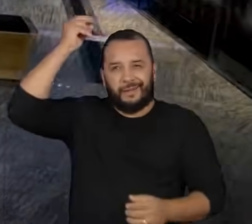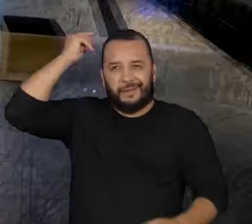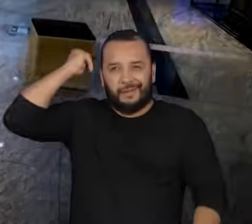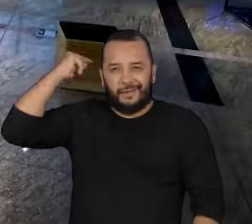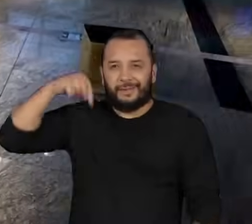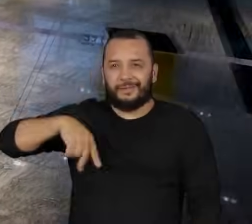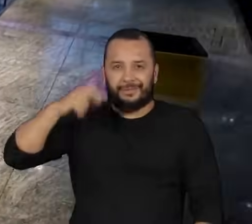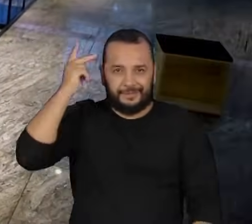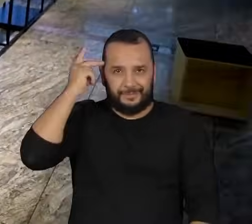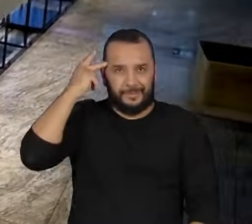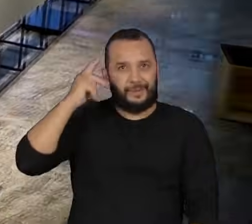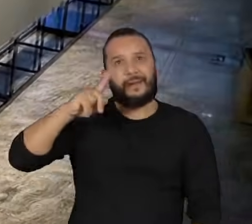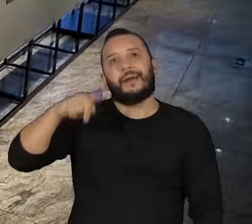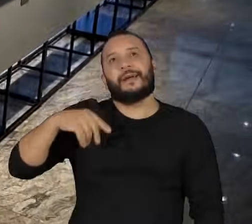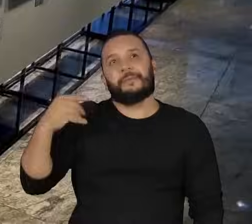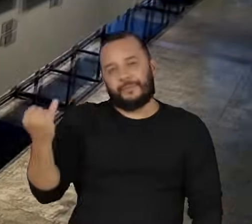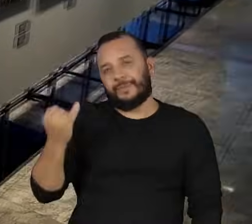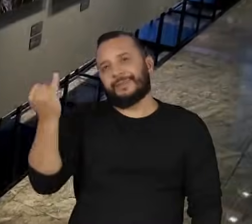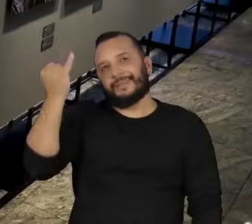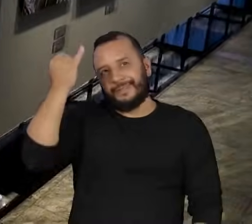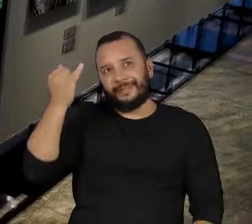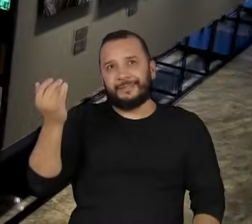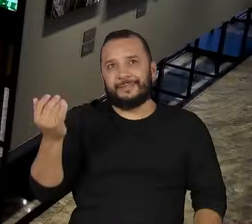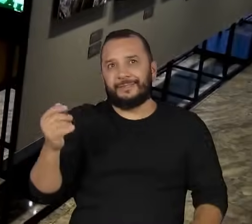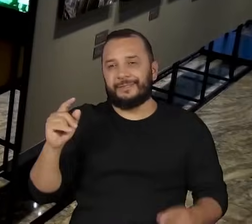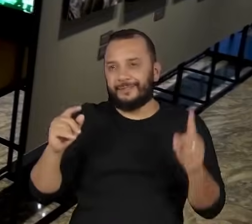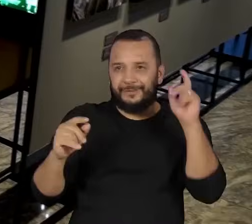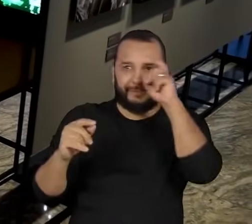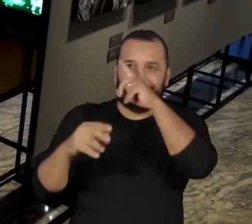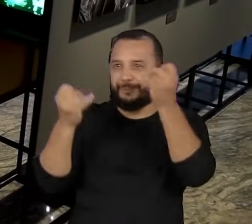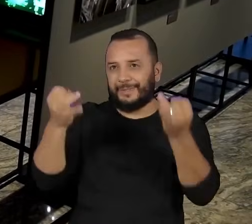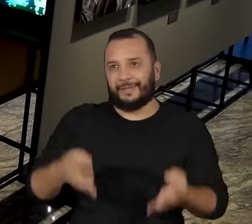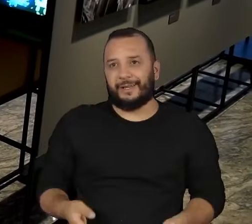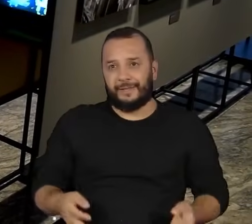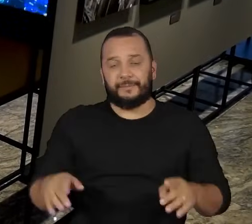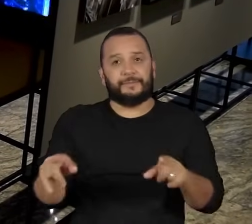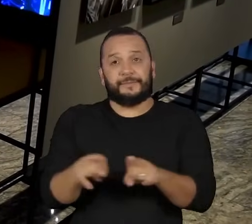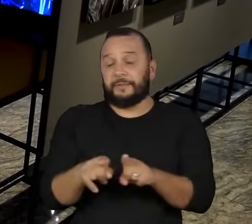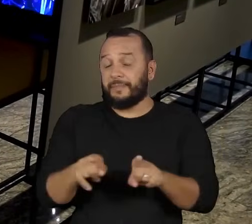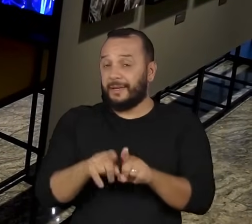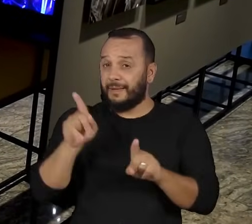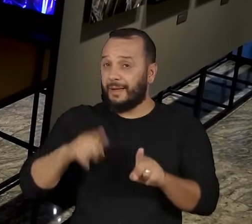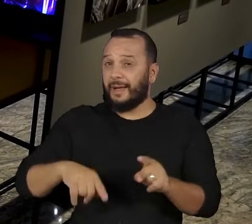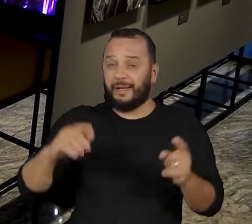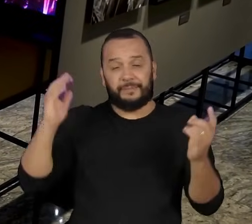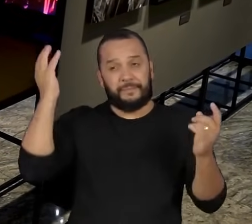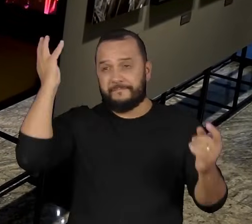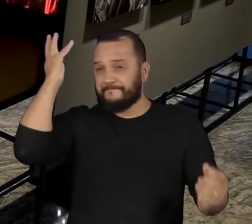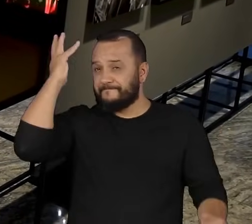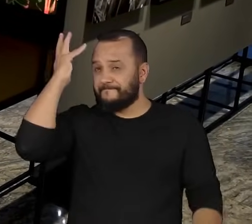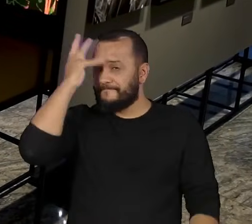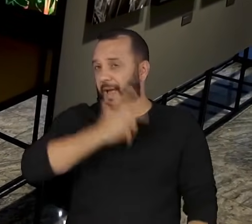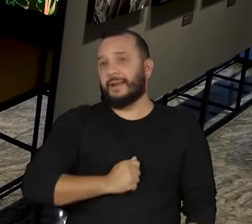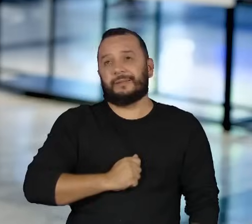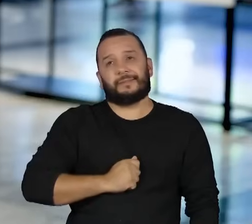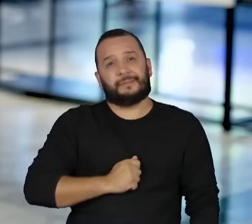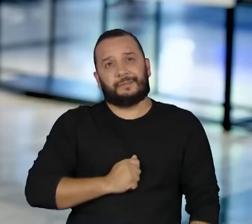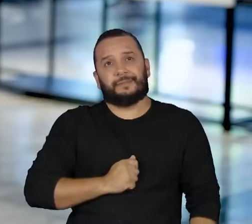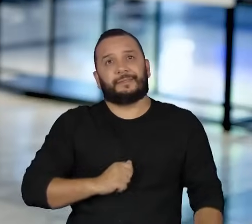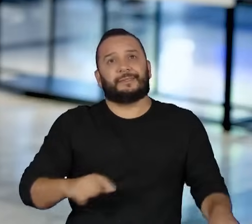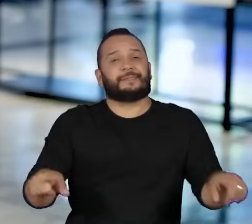tem uma importância difícil de ser mensurada. Para além do fato de serem belíssimas, de serem